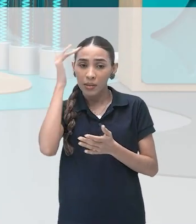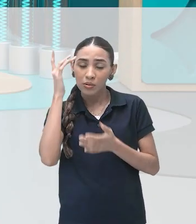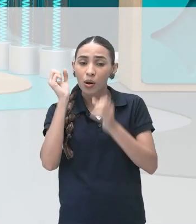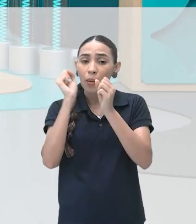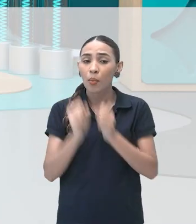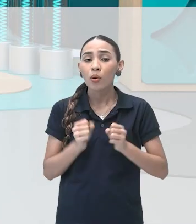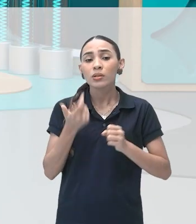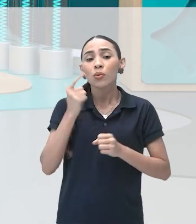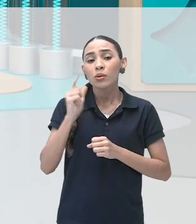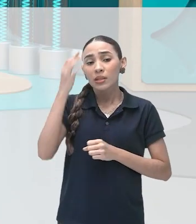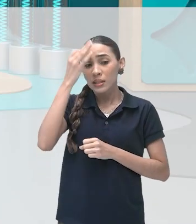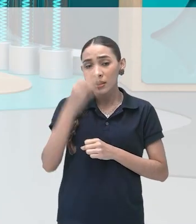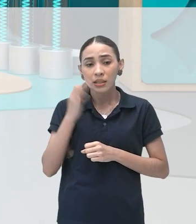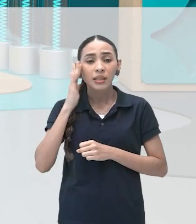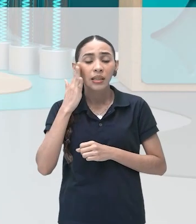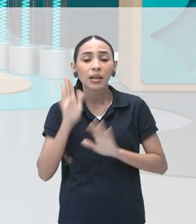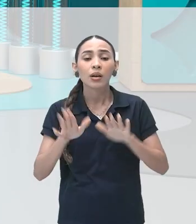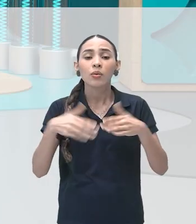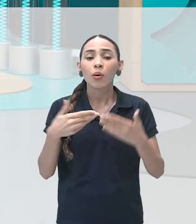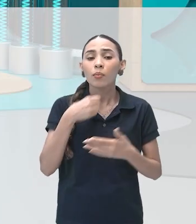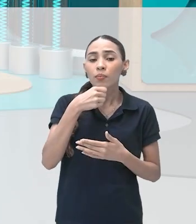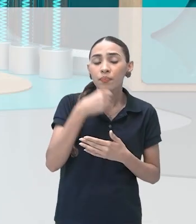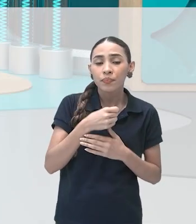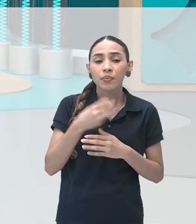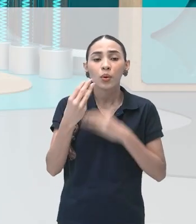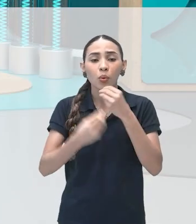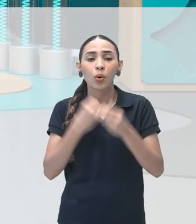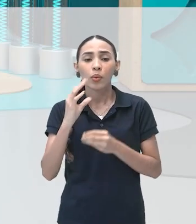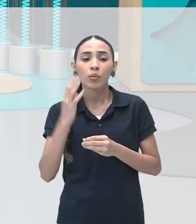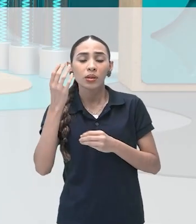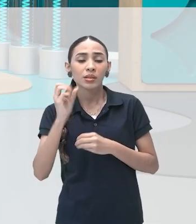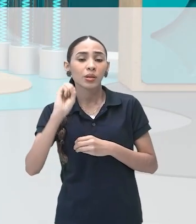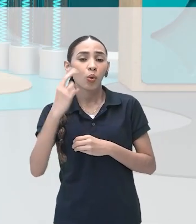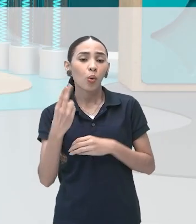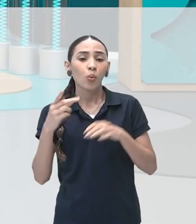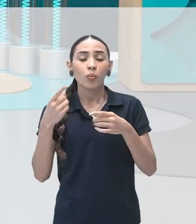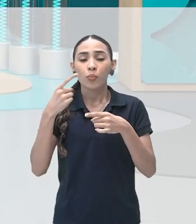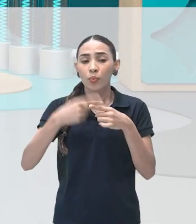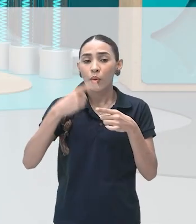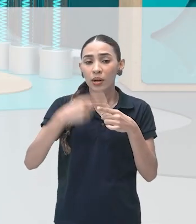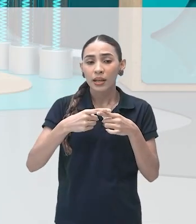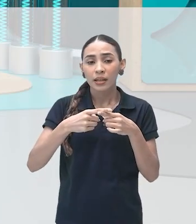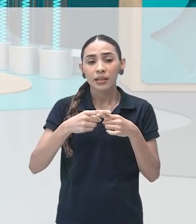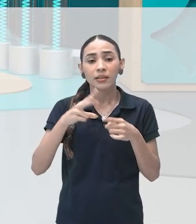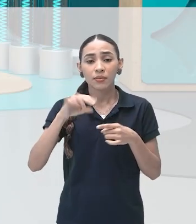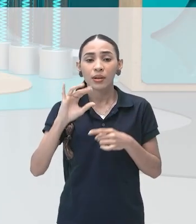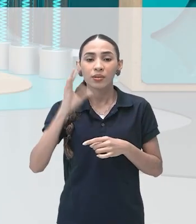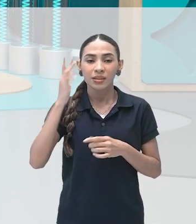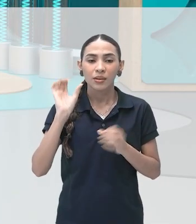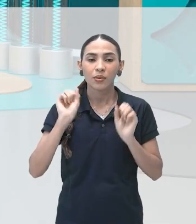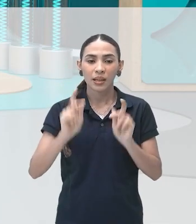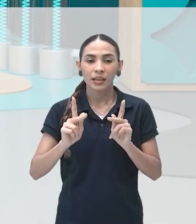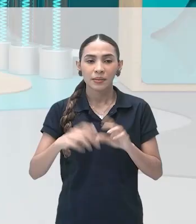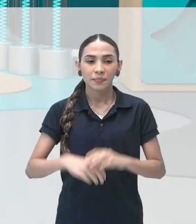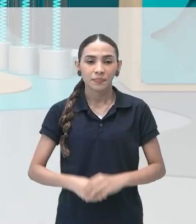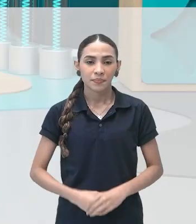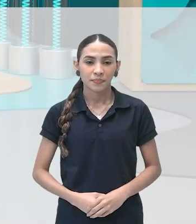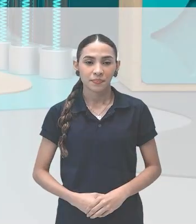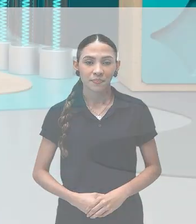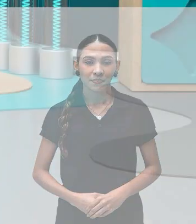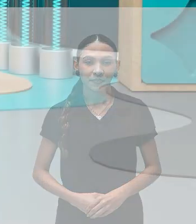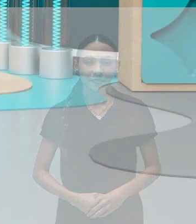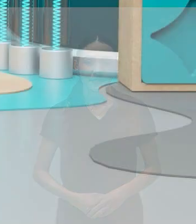possa compreender quem é o entrevistado, onde foi que essa entrevista aconteceu ou por que ela aconteceu, tá bom? E aí,